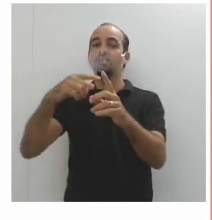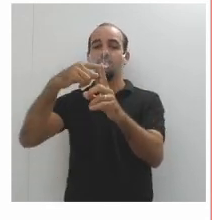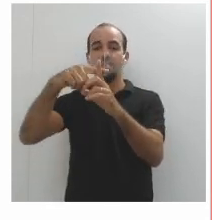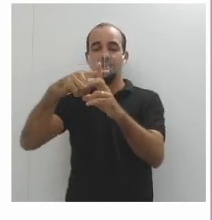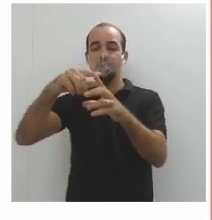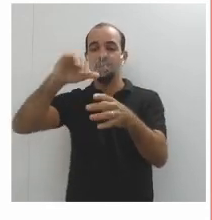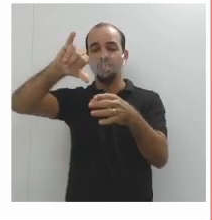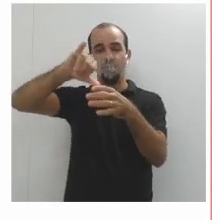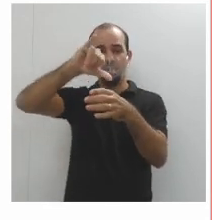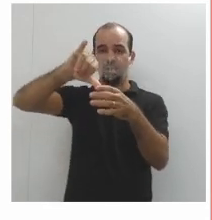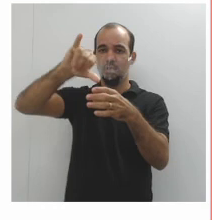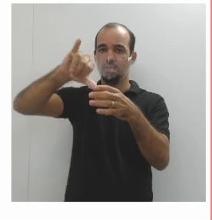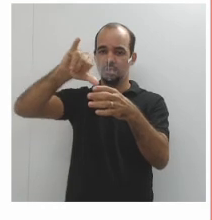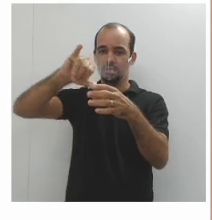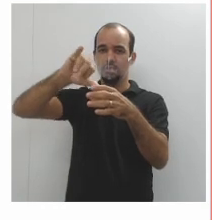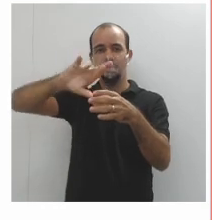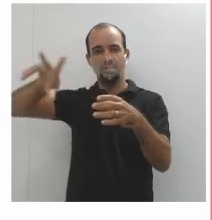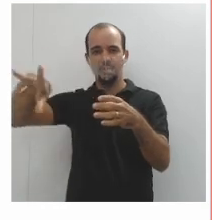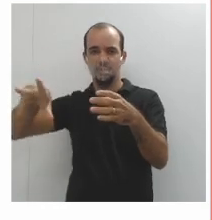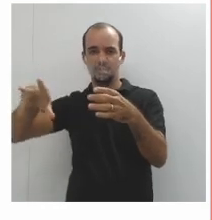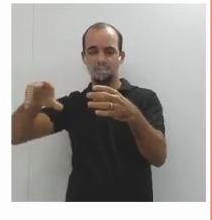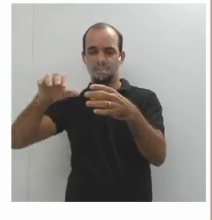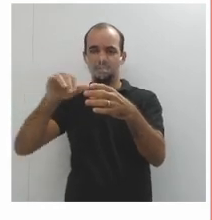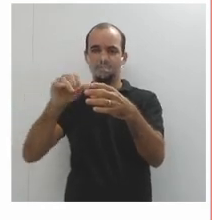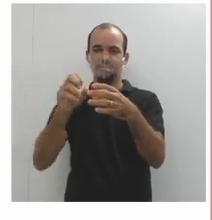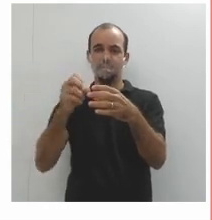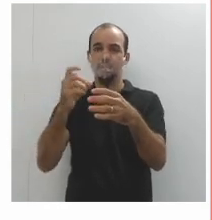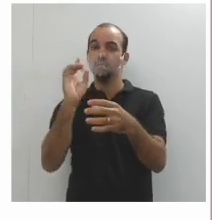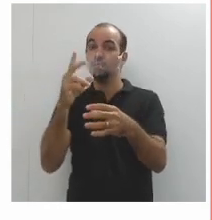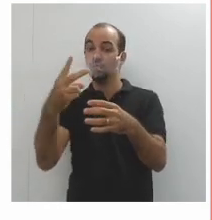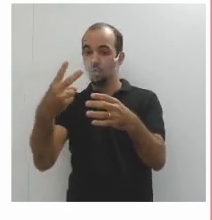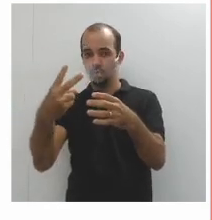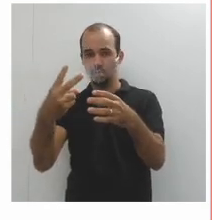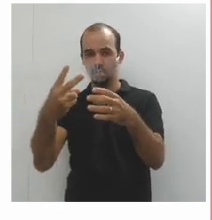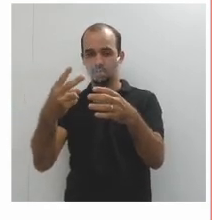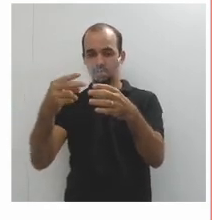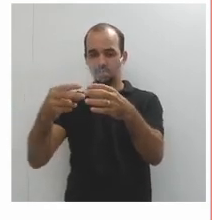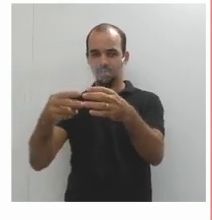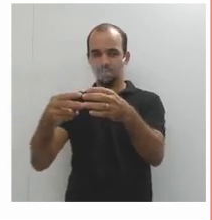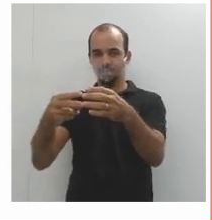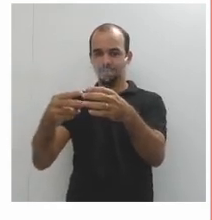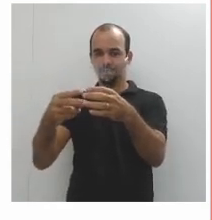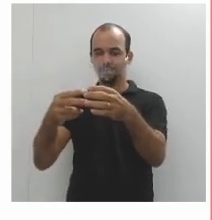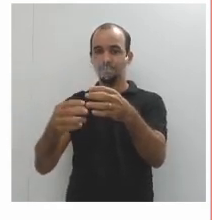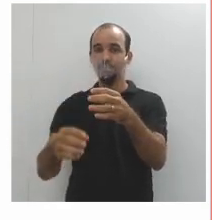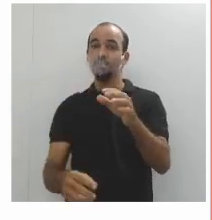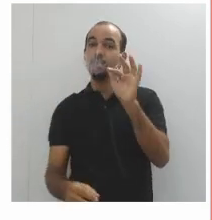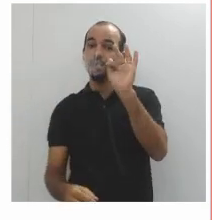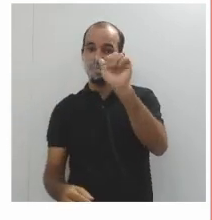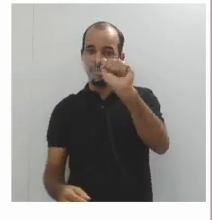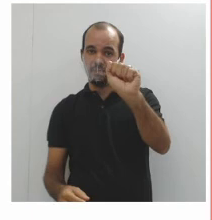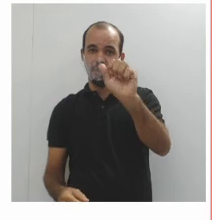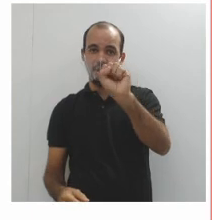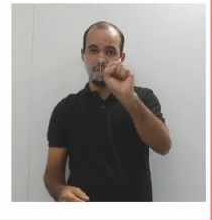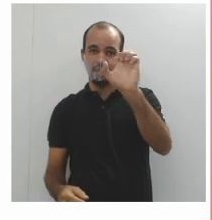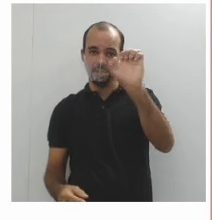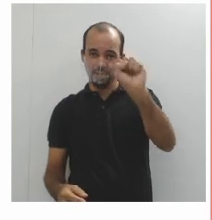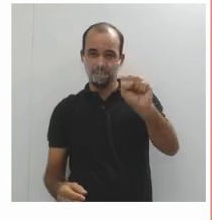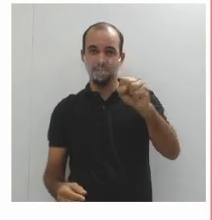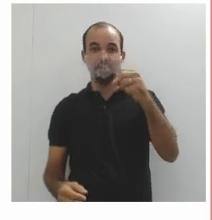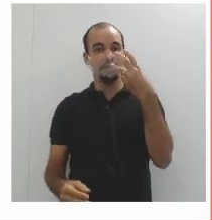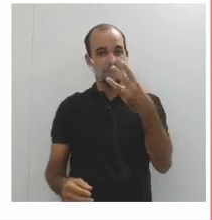seja, número de fases eu tenho 3. Entretanto, número de componentes eu só